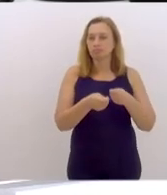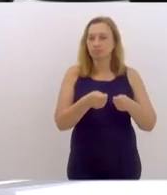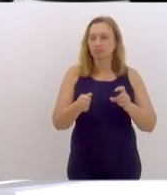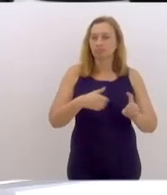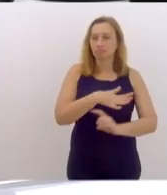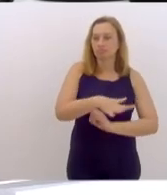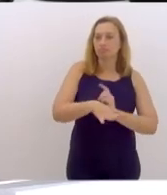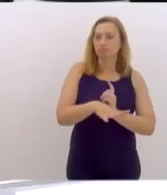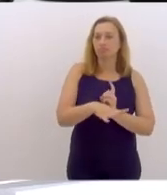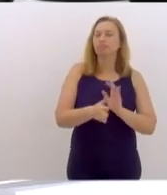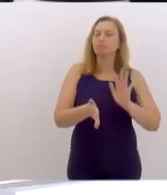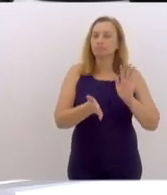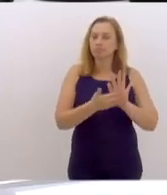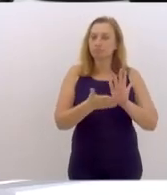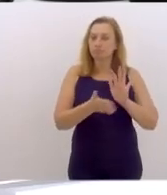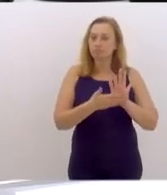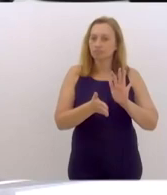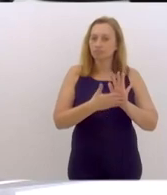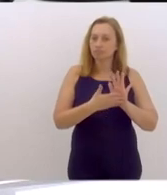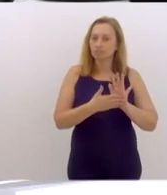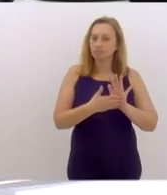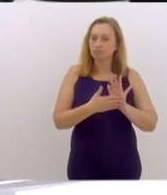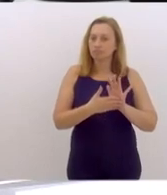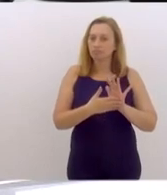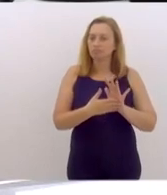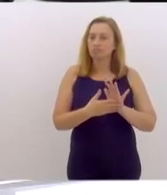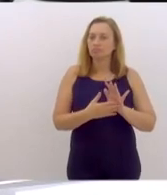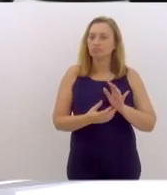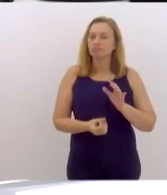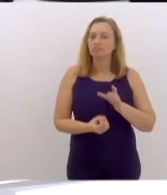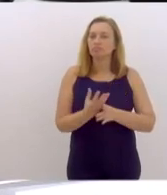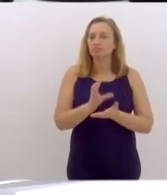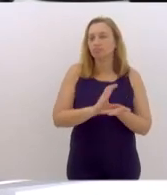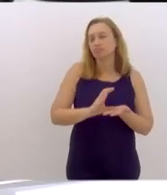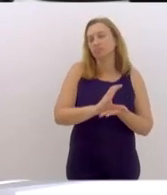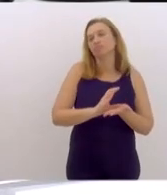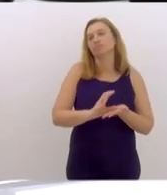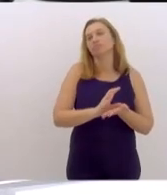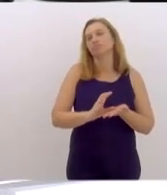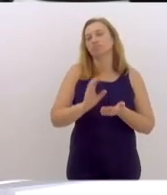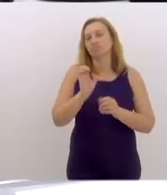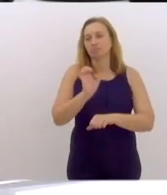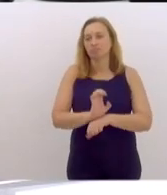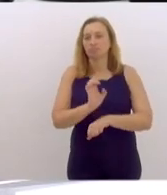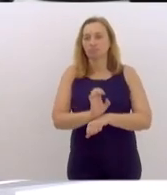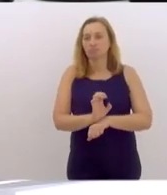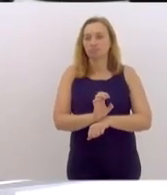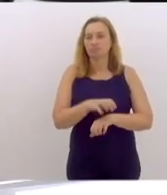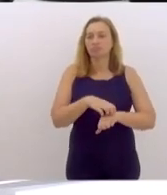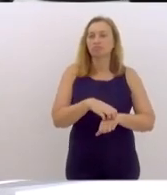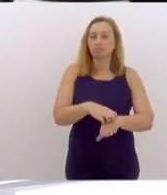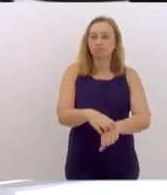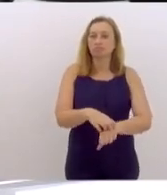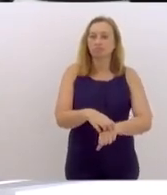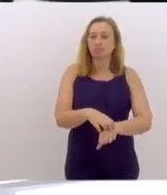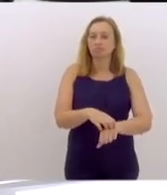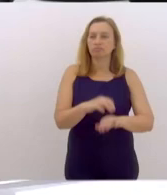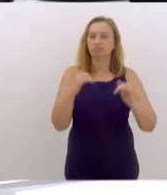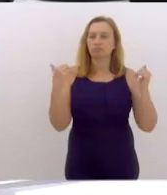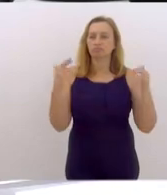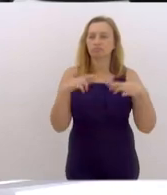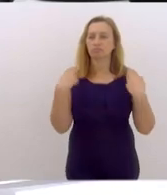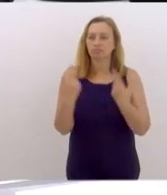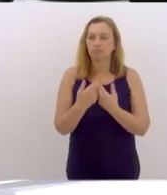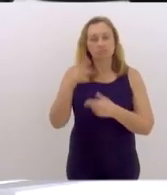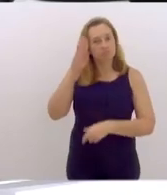e essa proposta de instalação do Conselho Estadual de transporte e a convocação da conferência foi